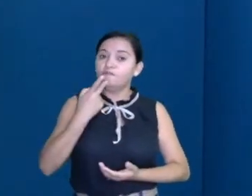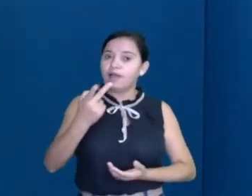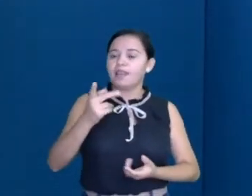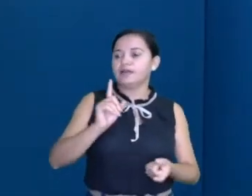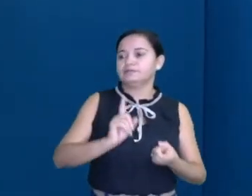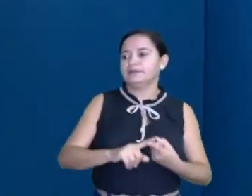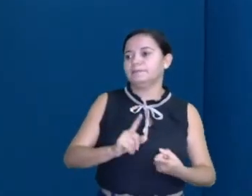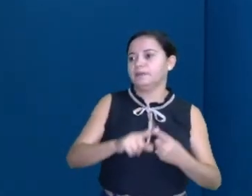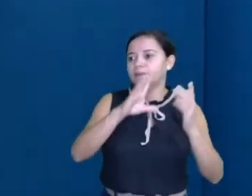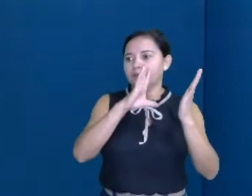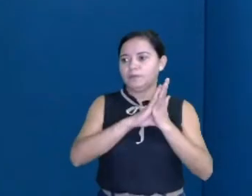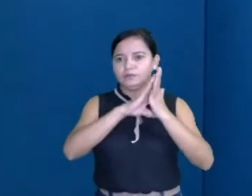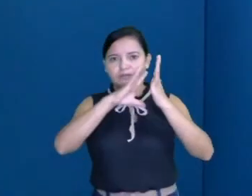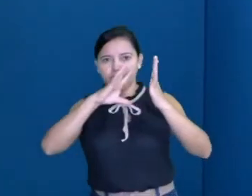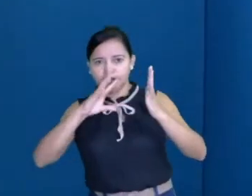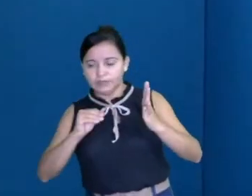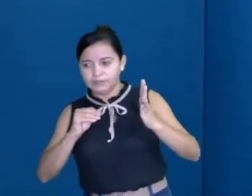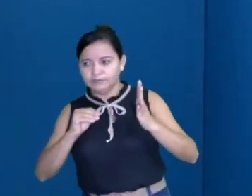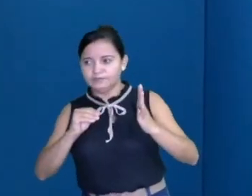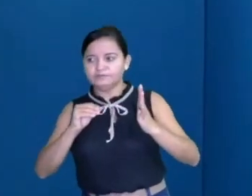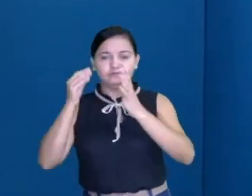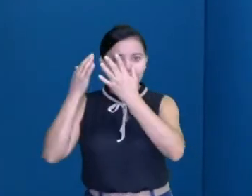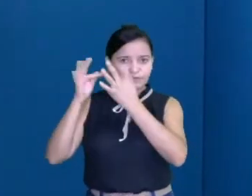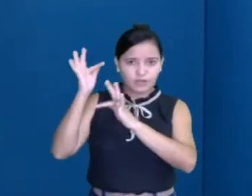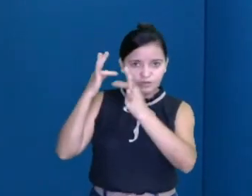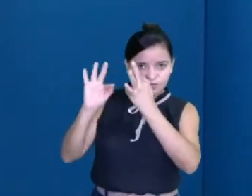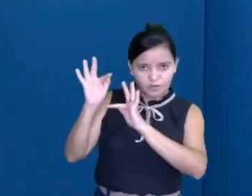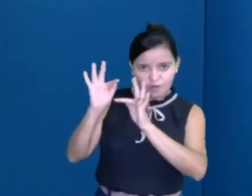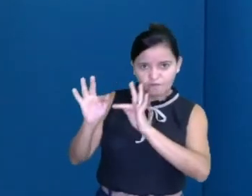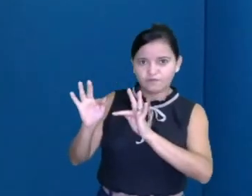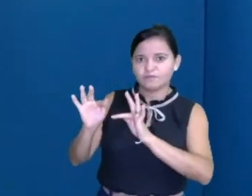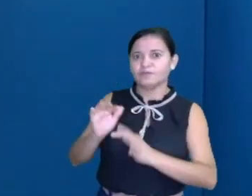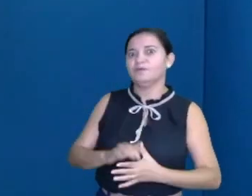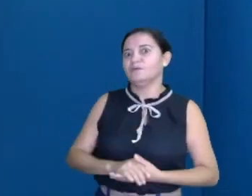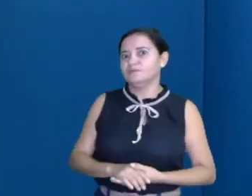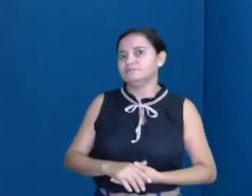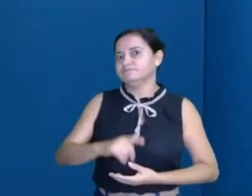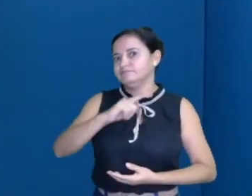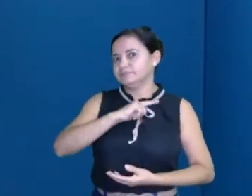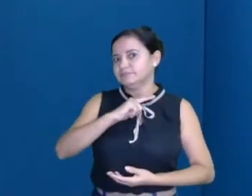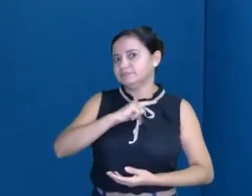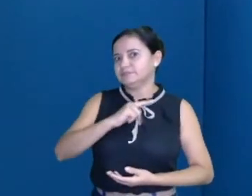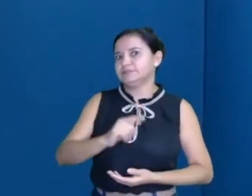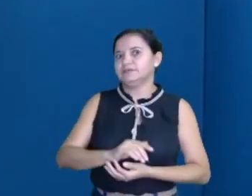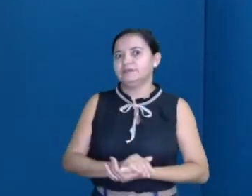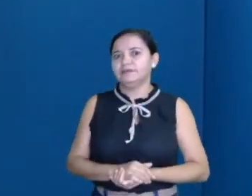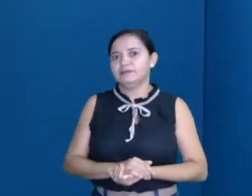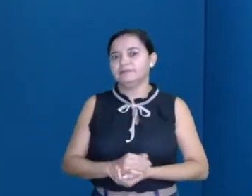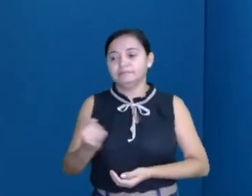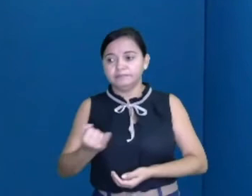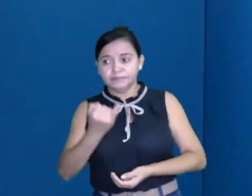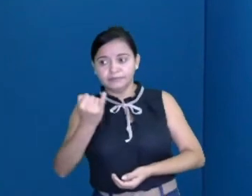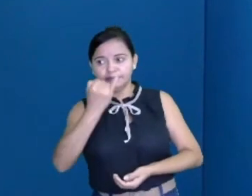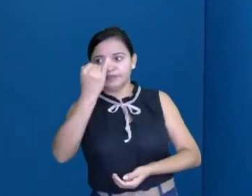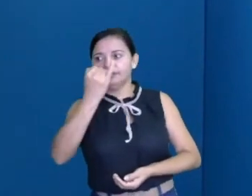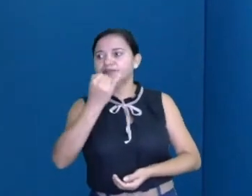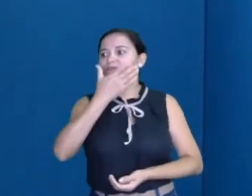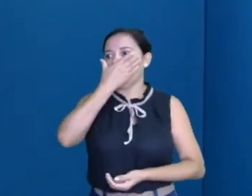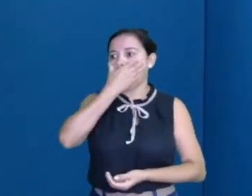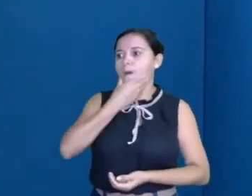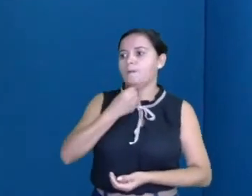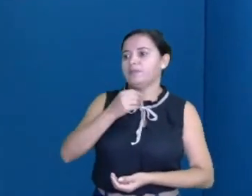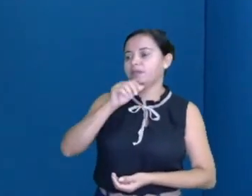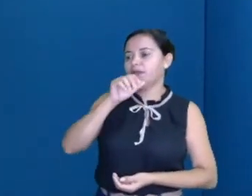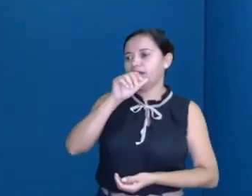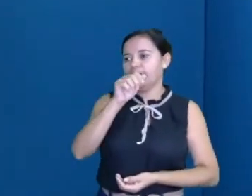de falar também desse modelo filosófico que foi construído, que foi mensurado a partir da visão aristotélica de Aristóteles